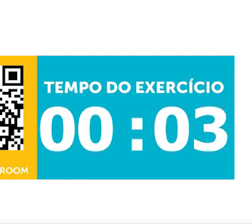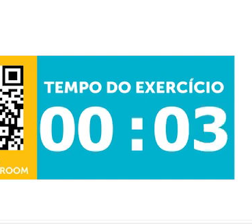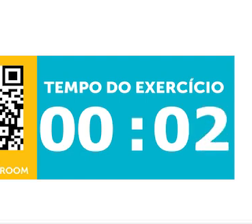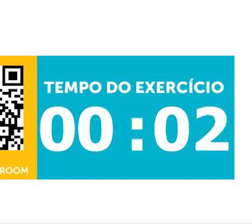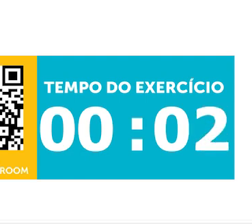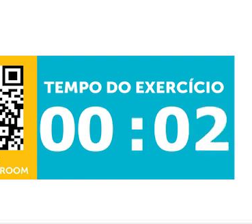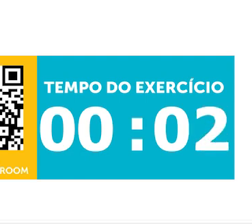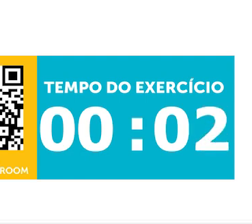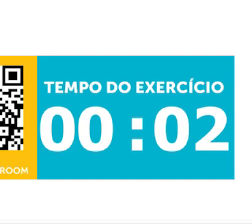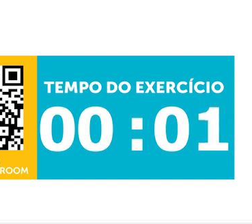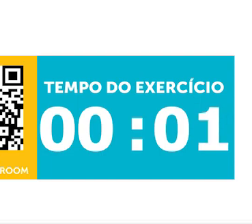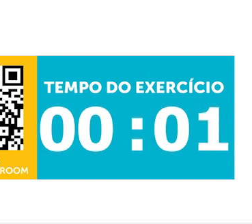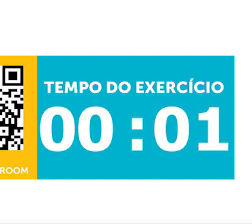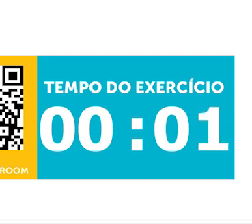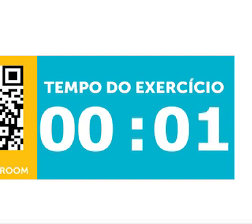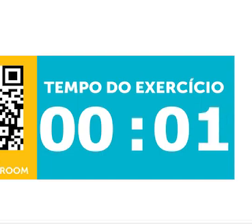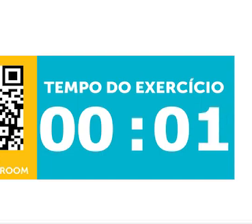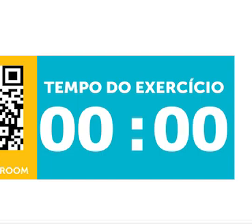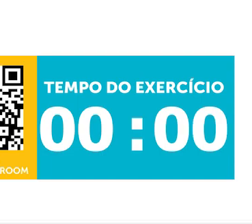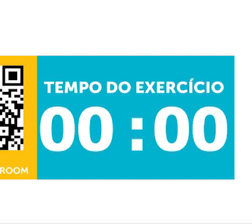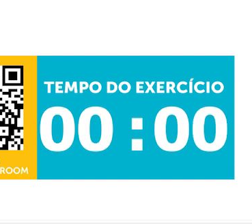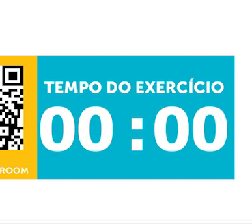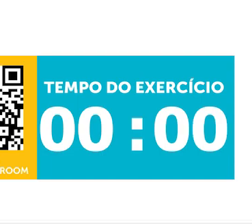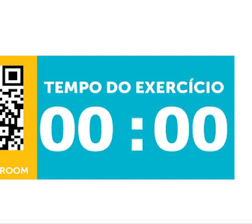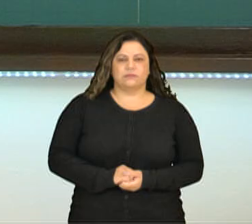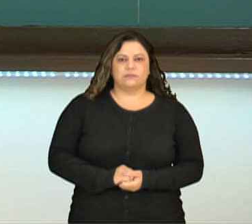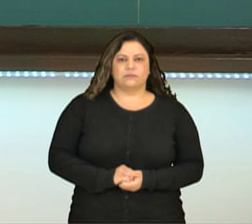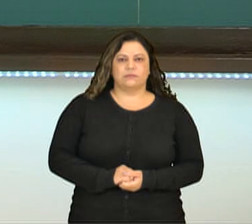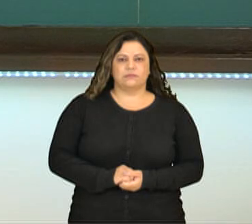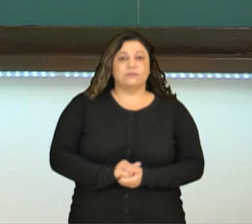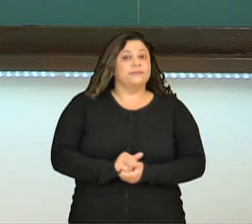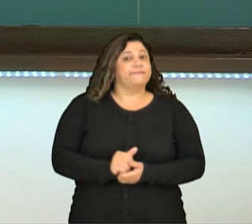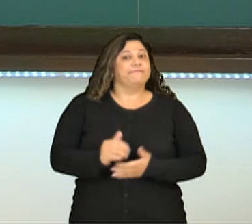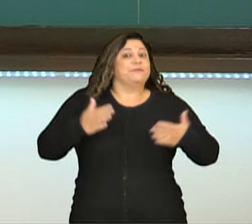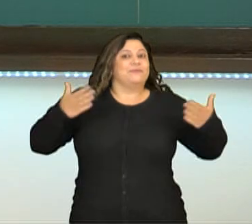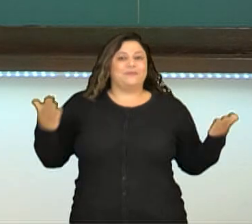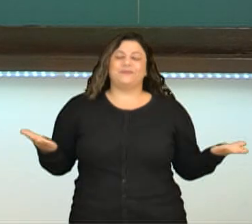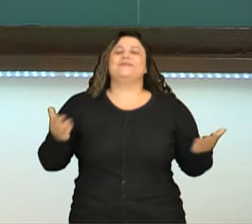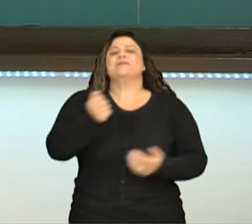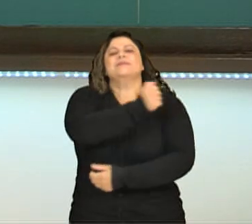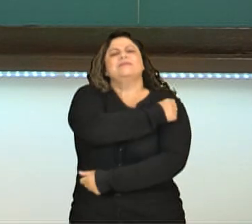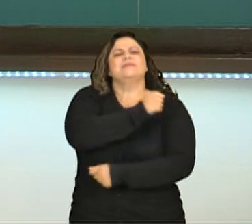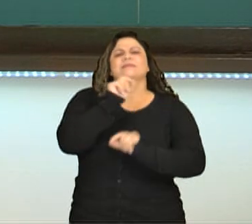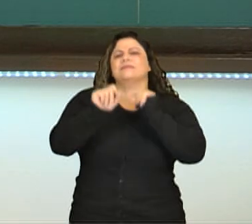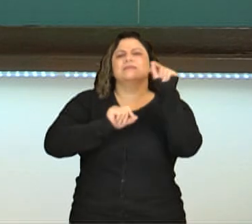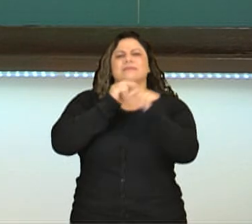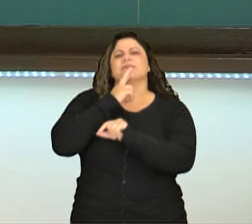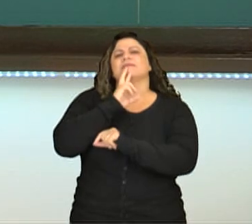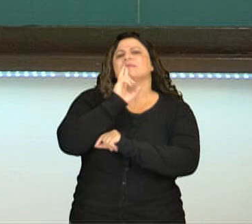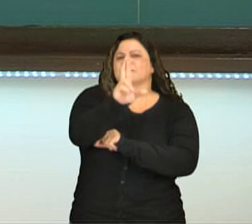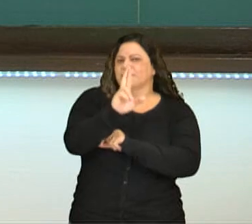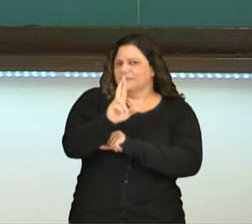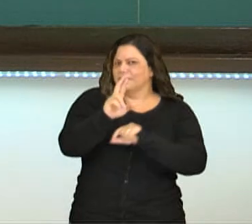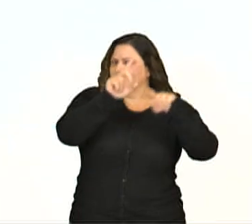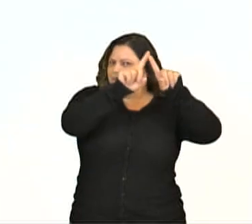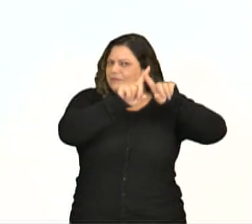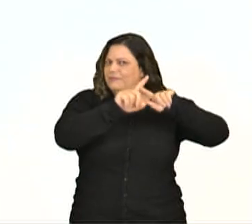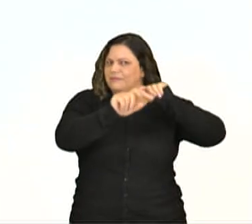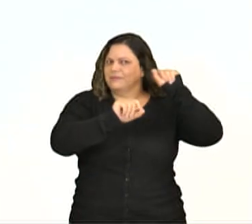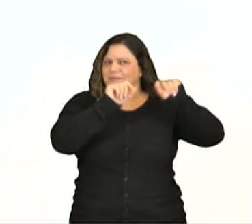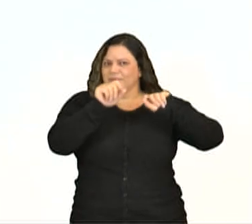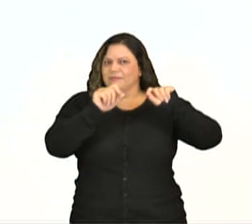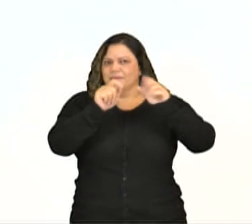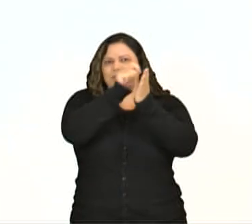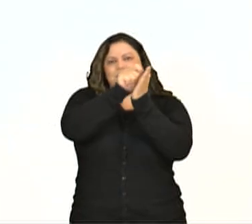Então, estudante, Qual foi a resposta que você marcou? Vamos ver